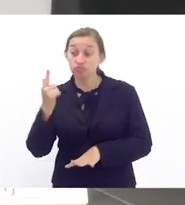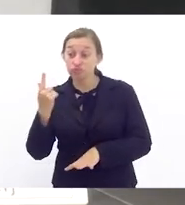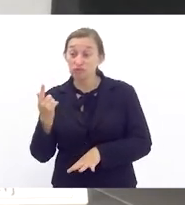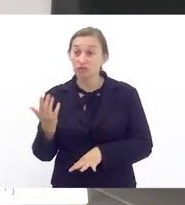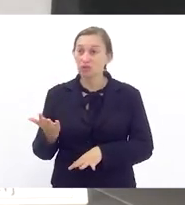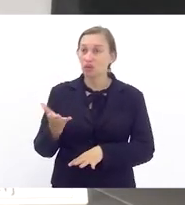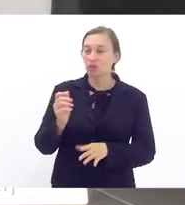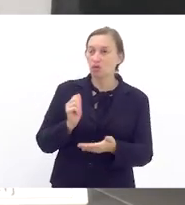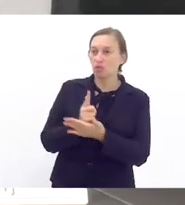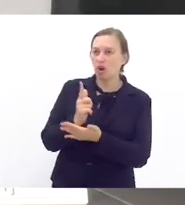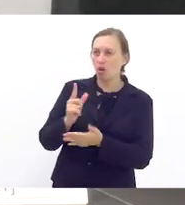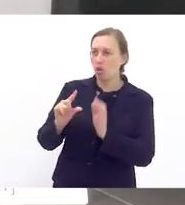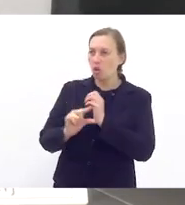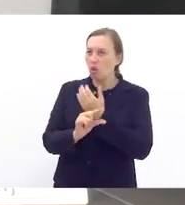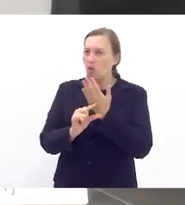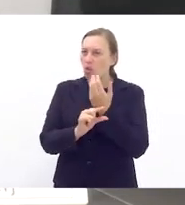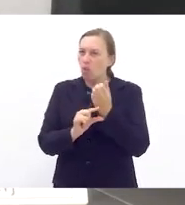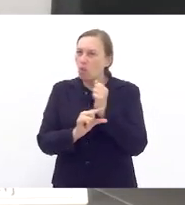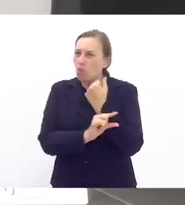É rótulo vermelho, mas